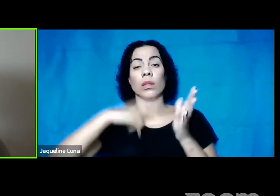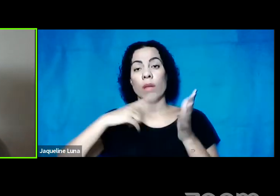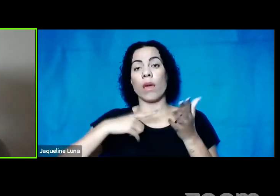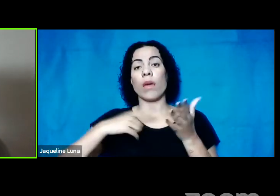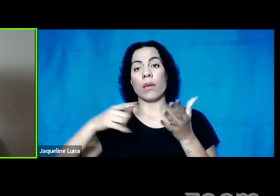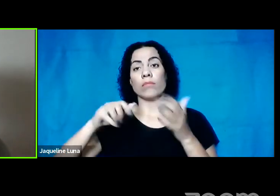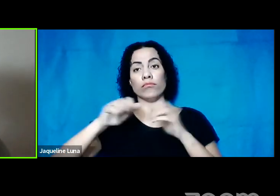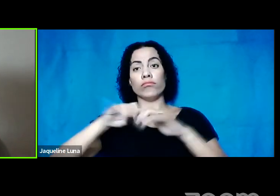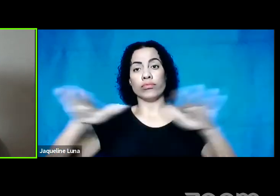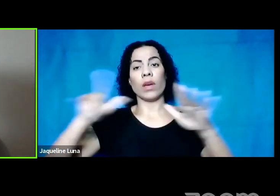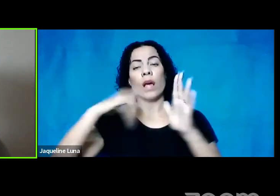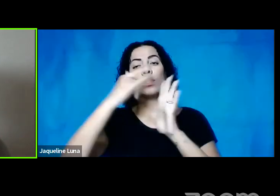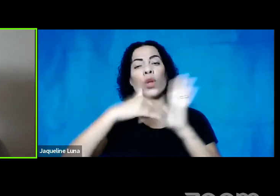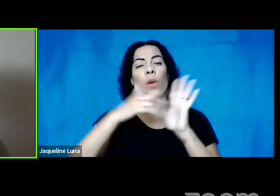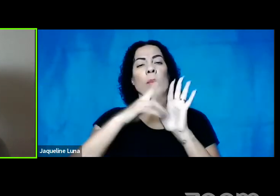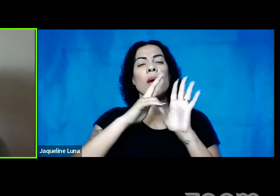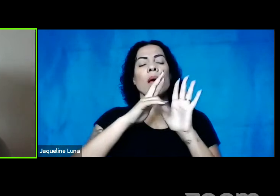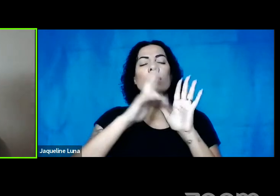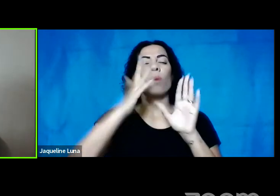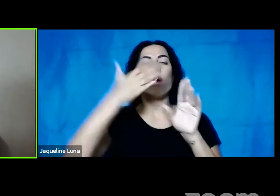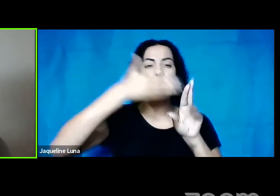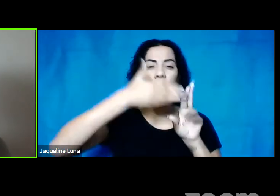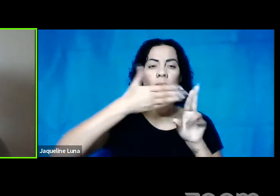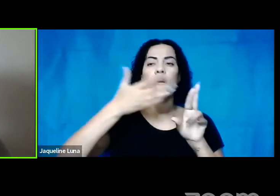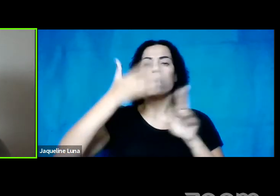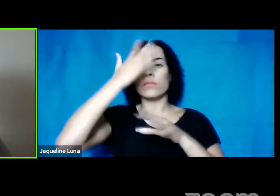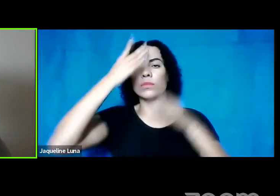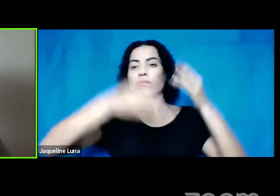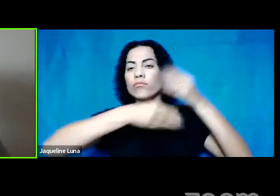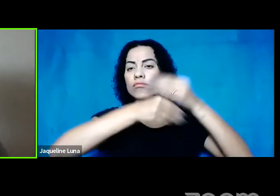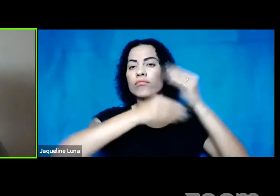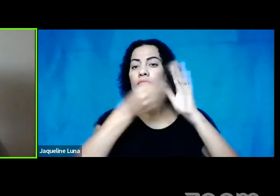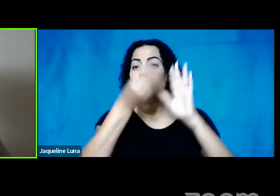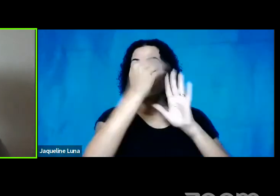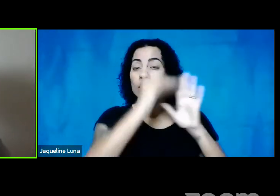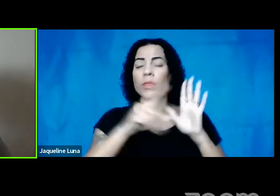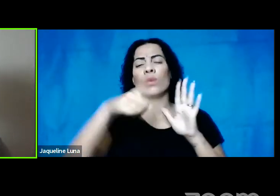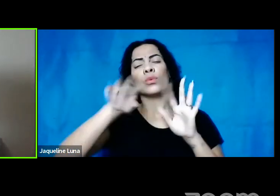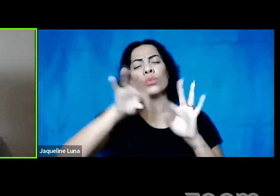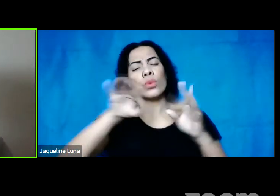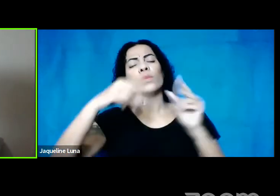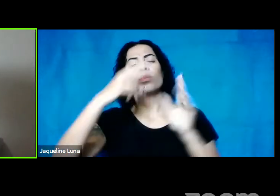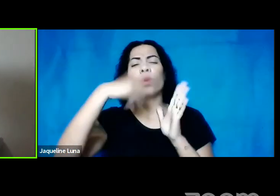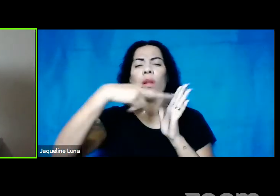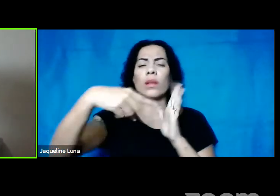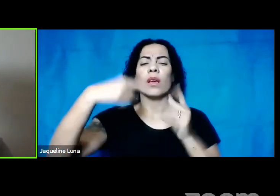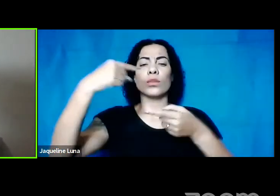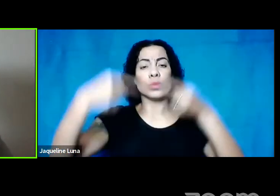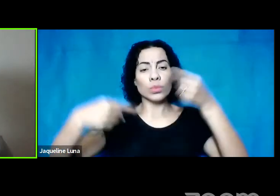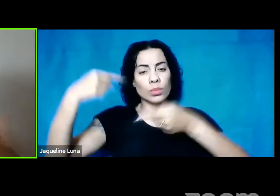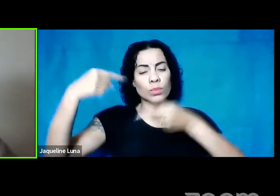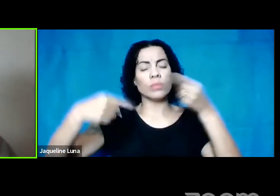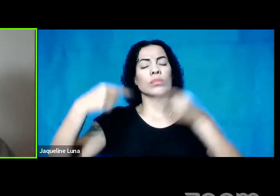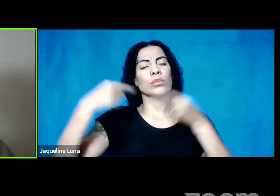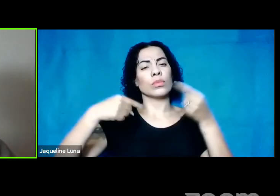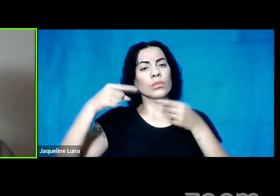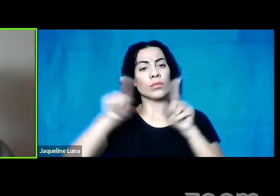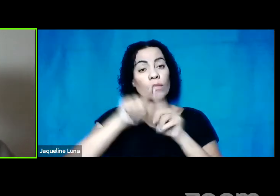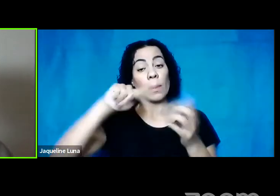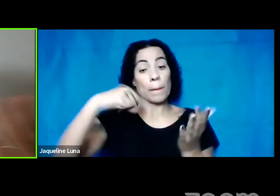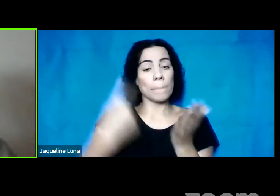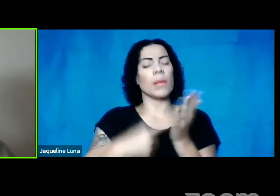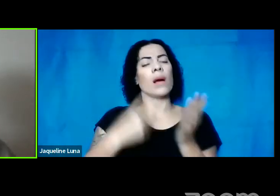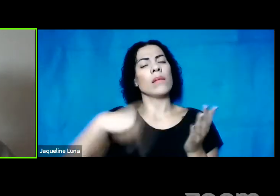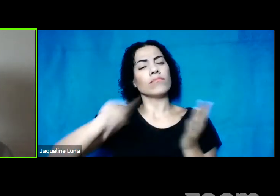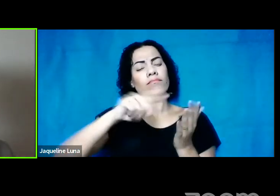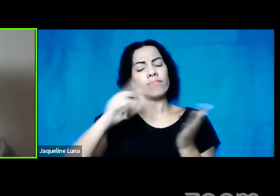documento de referência, contribuições foram feitas, vamos todo mundo ler, vamos todo mundo discutir e marcar nossa presença,